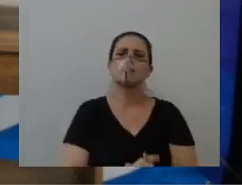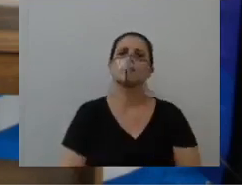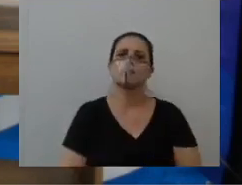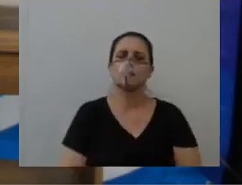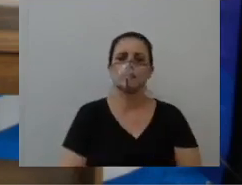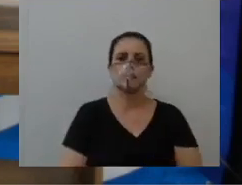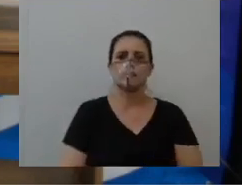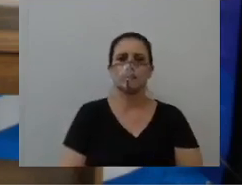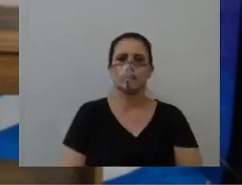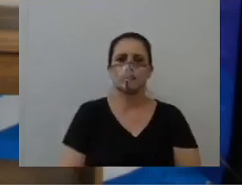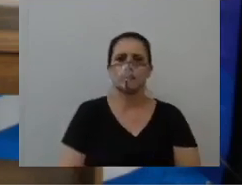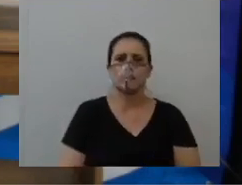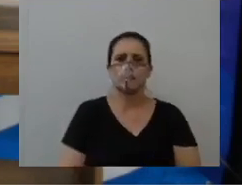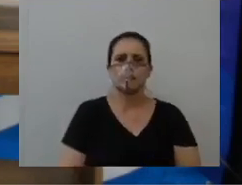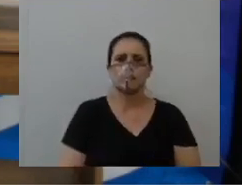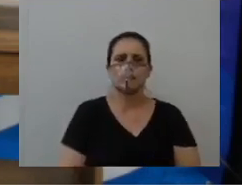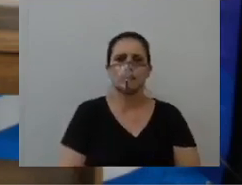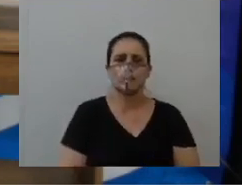lá.